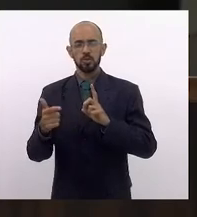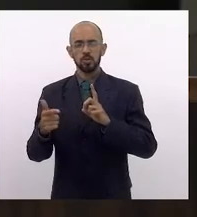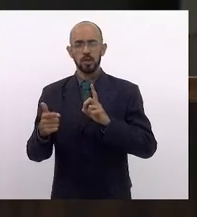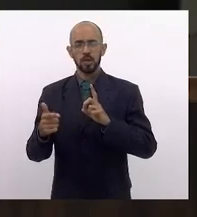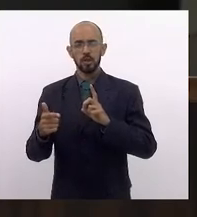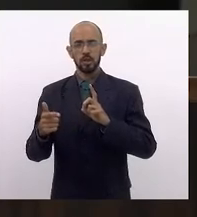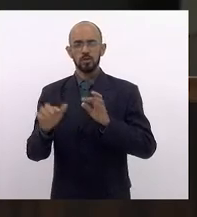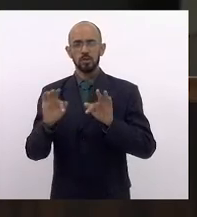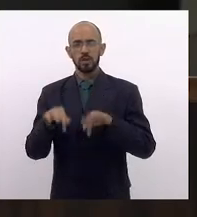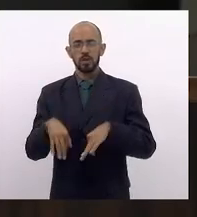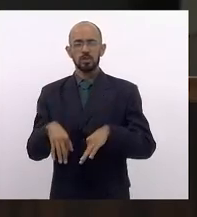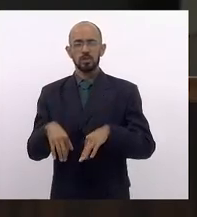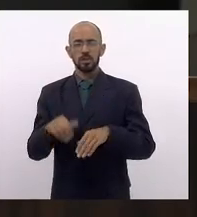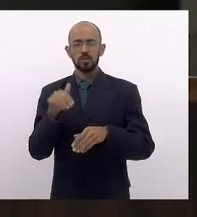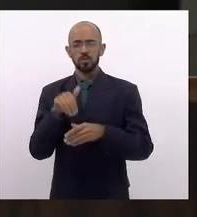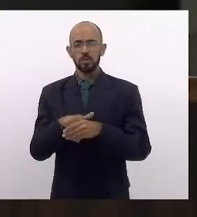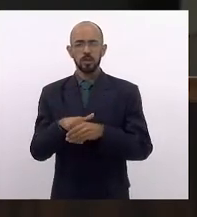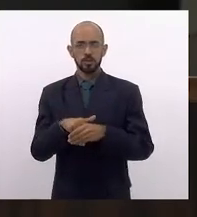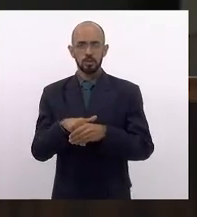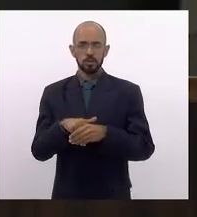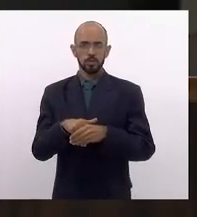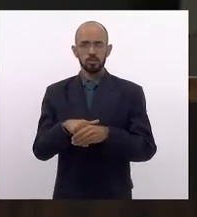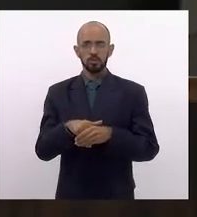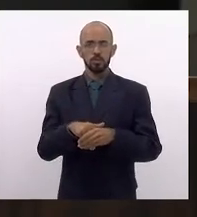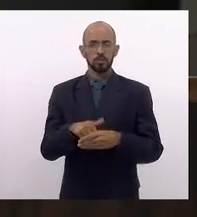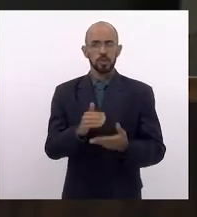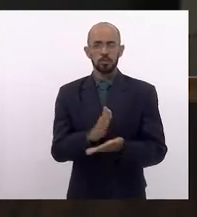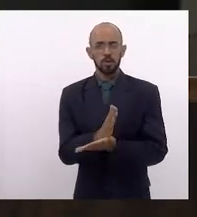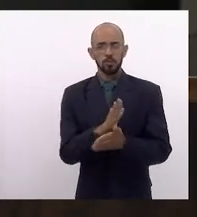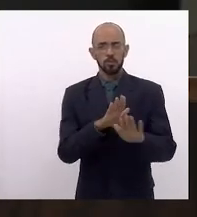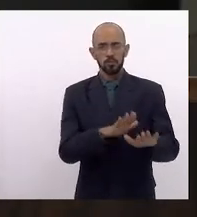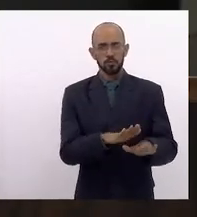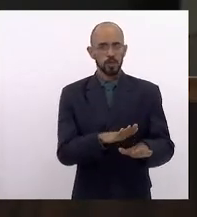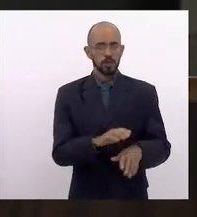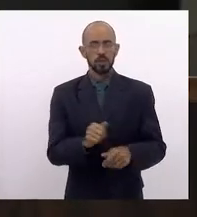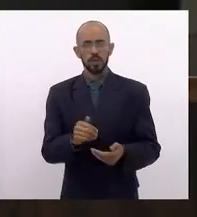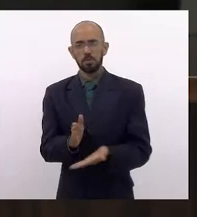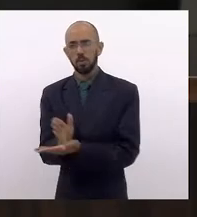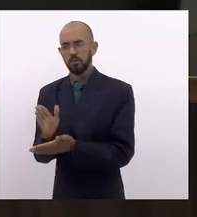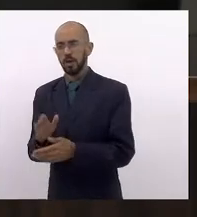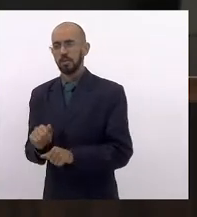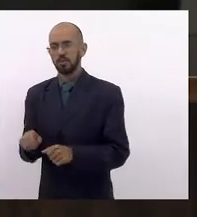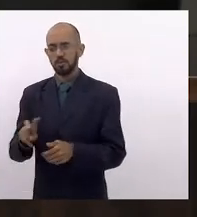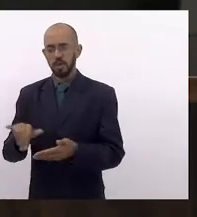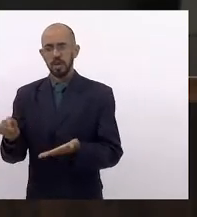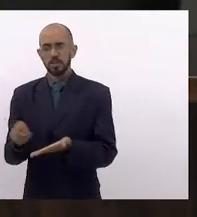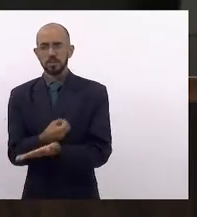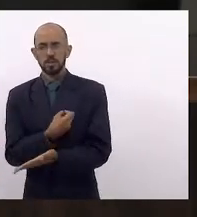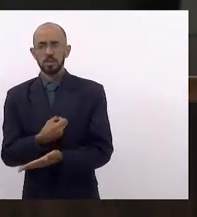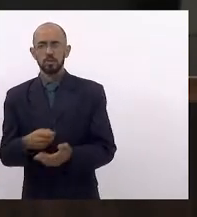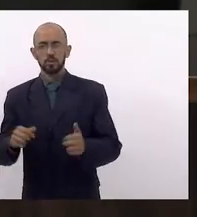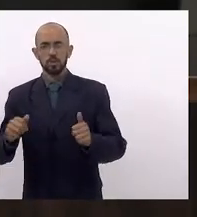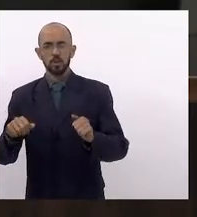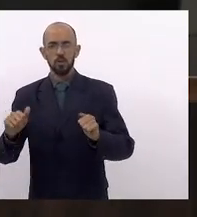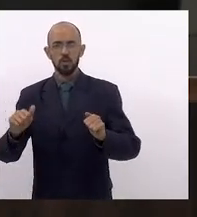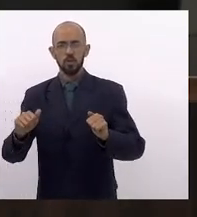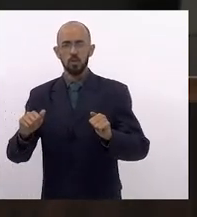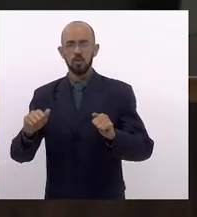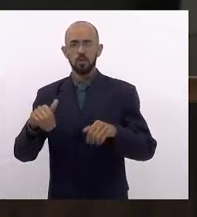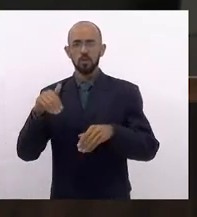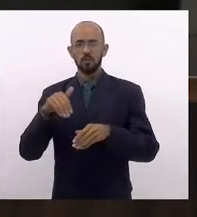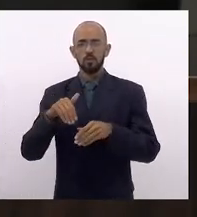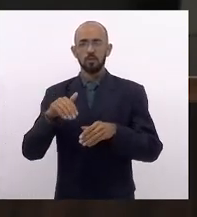discutir isso é a da discussão em votação o seu de que aprovam permaneçam Como estão aprovado vai à promulgação com voto